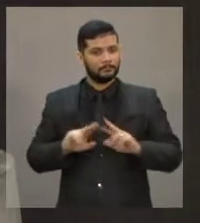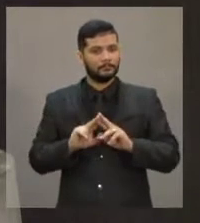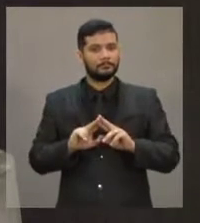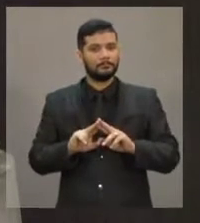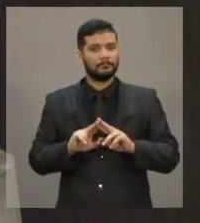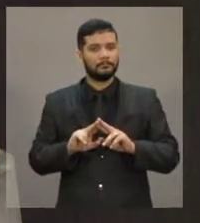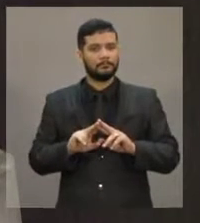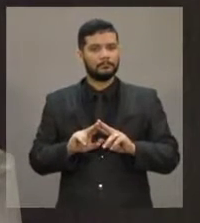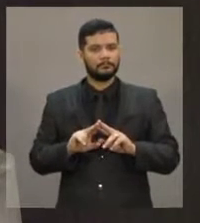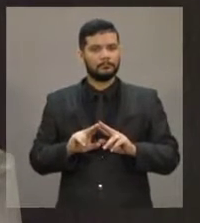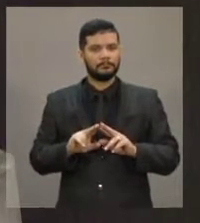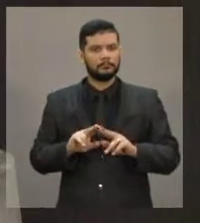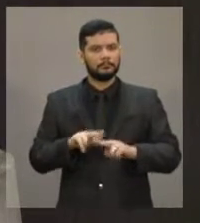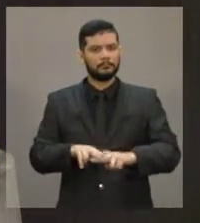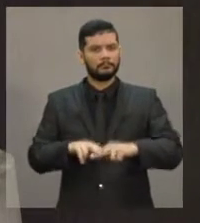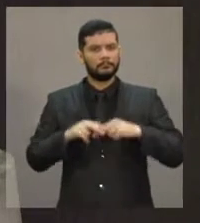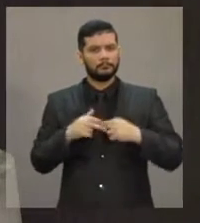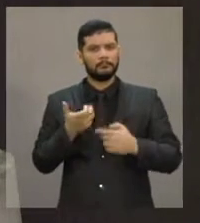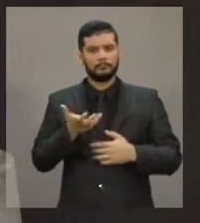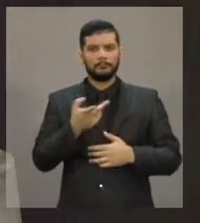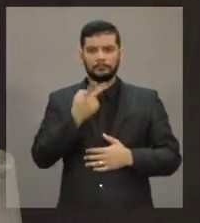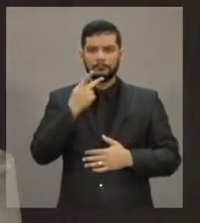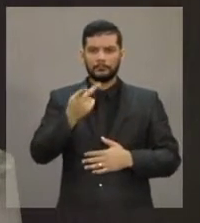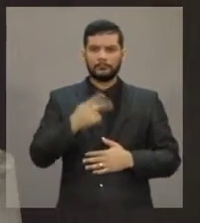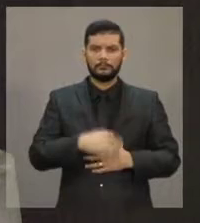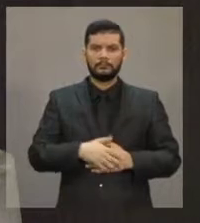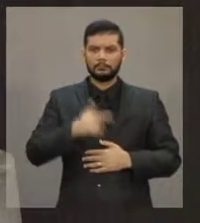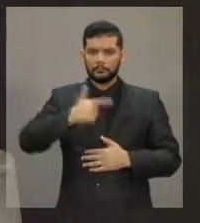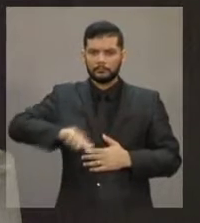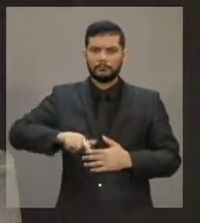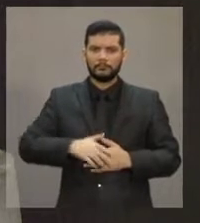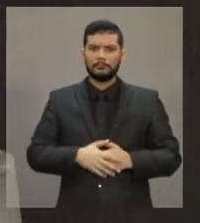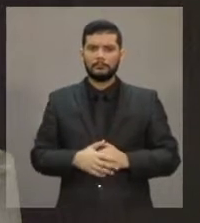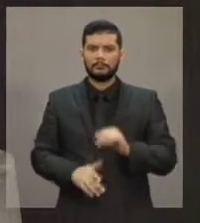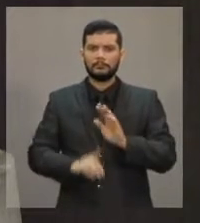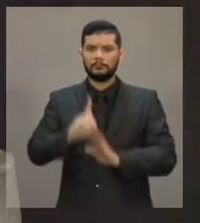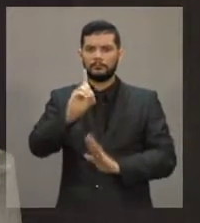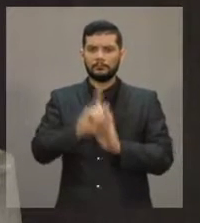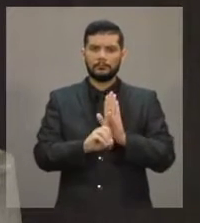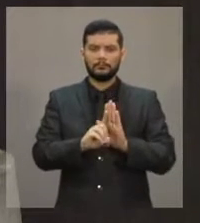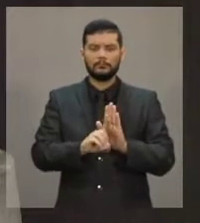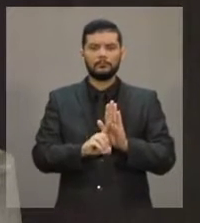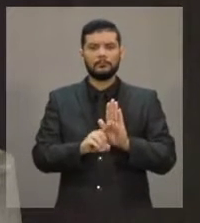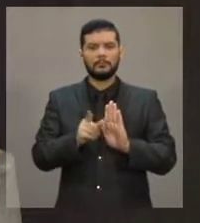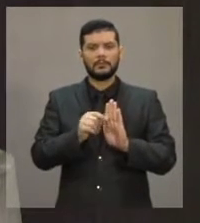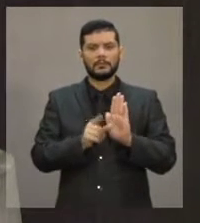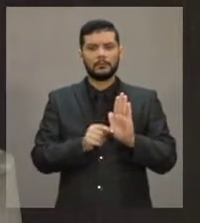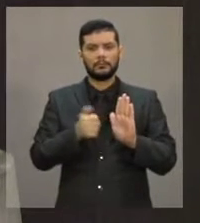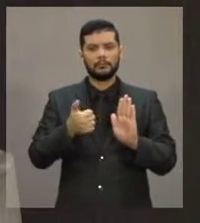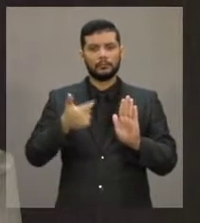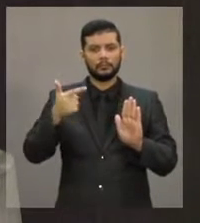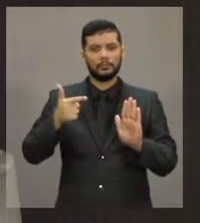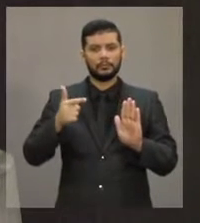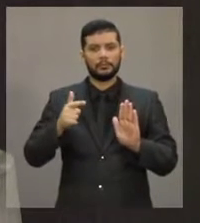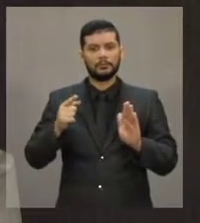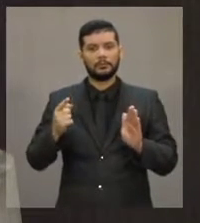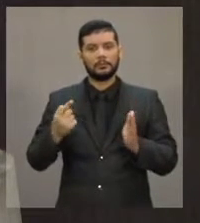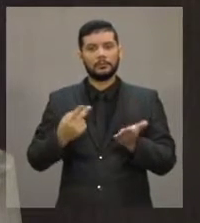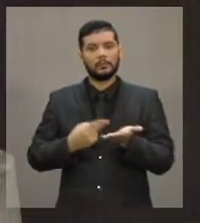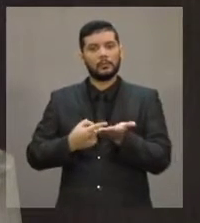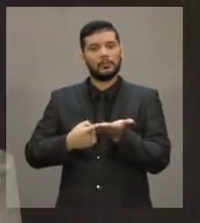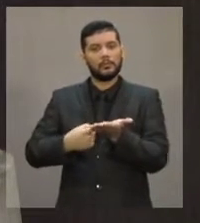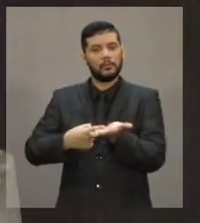tem. E aí eu queria argumentar com base, mais uma vez, no direito, o artigo 12 da Convenção sobre os Direitos da Criança e do